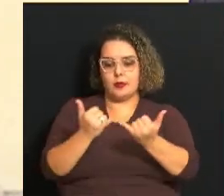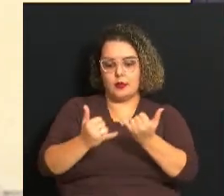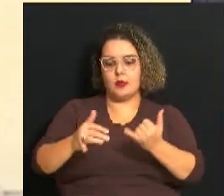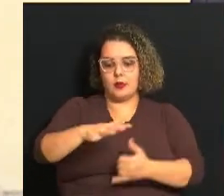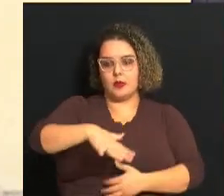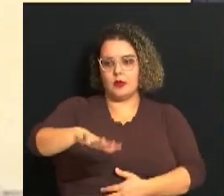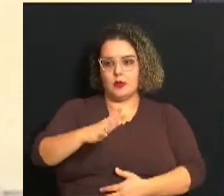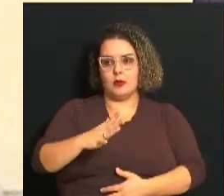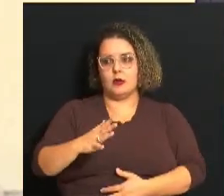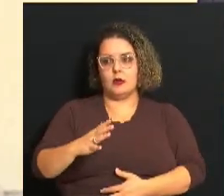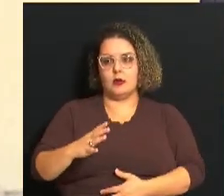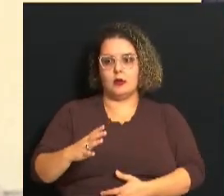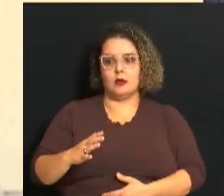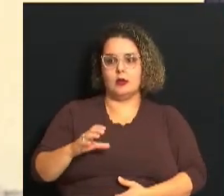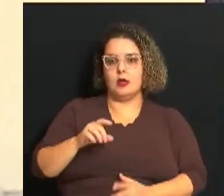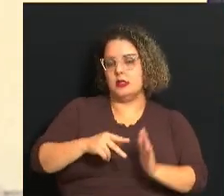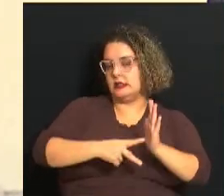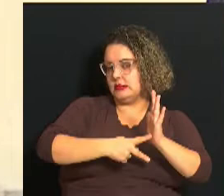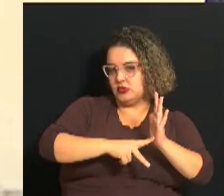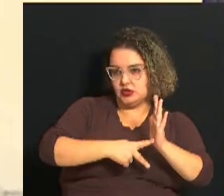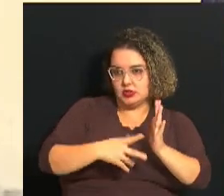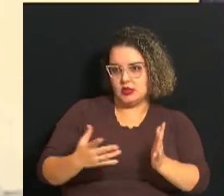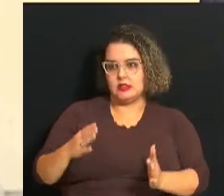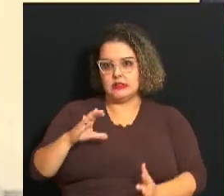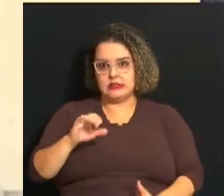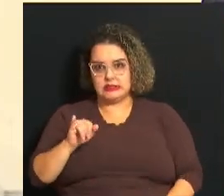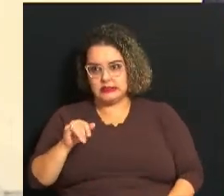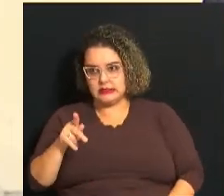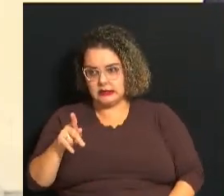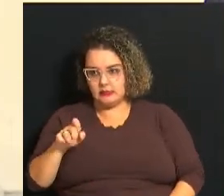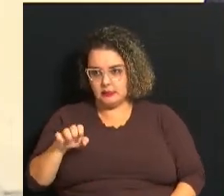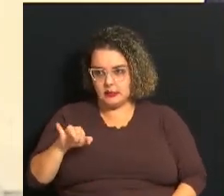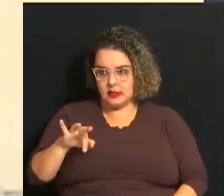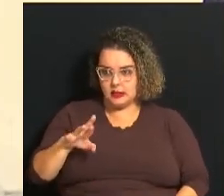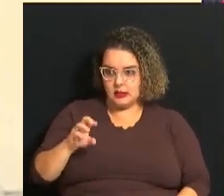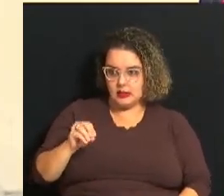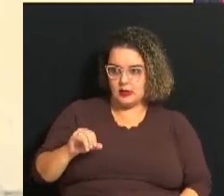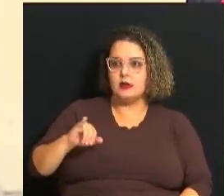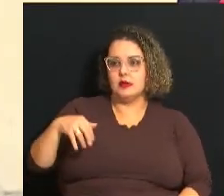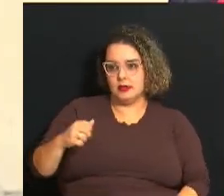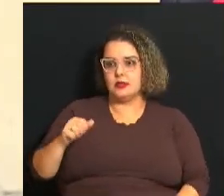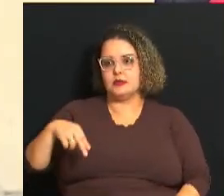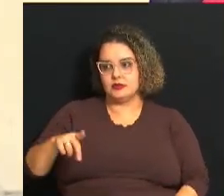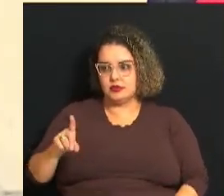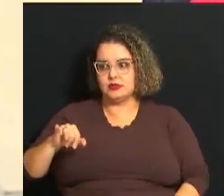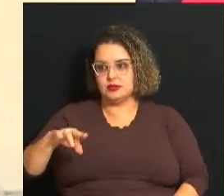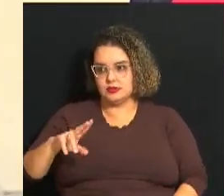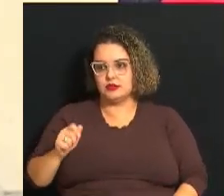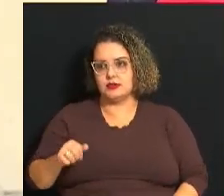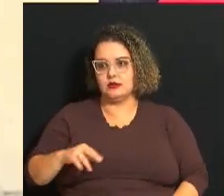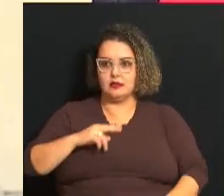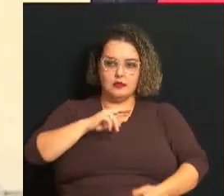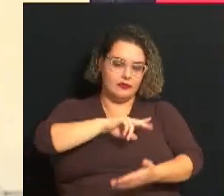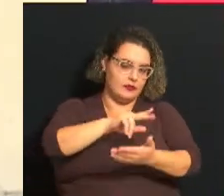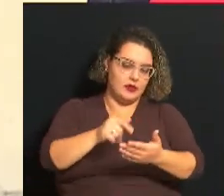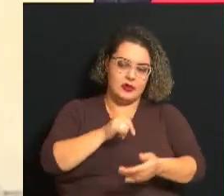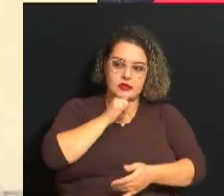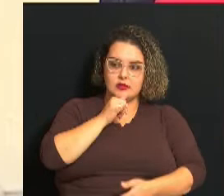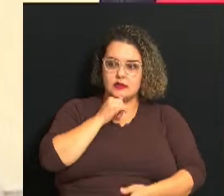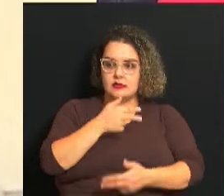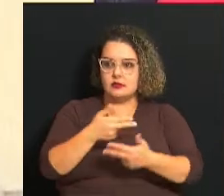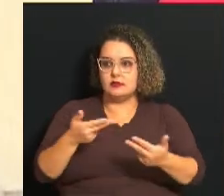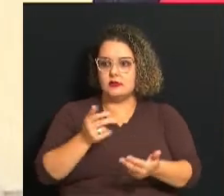um presente cipeiro sindicalistas temos vários tipos de a Jandira tá aqui vai poder trazer também muitos exemplos para nós sobre isso